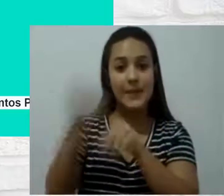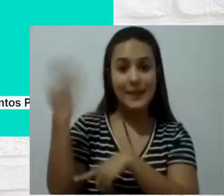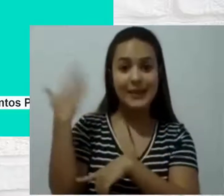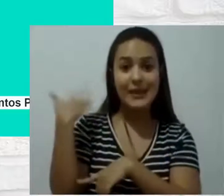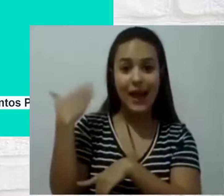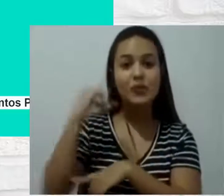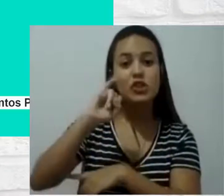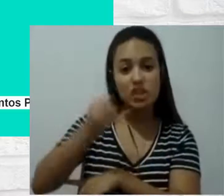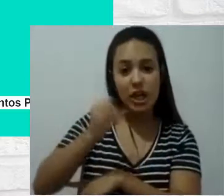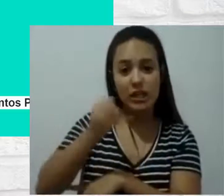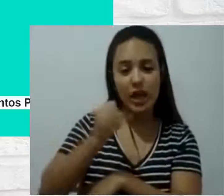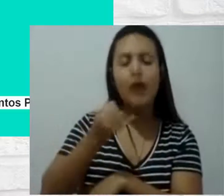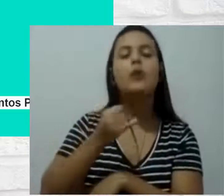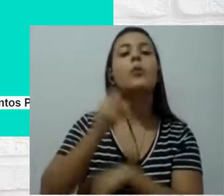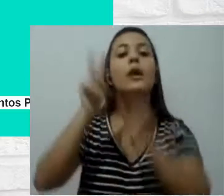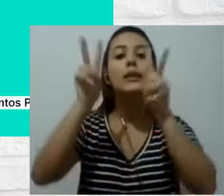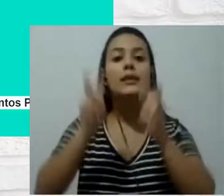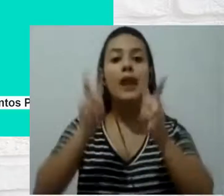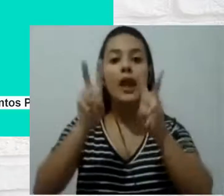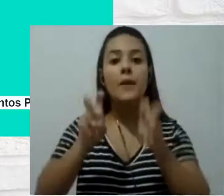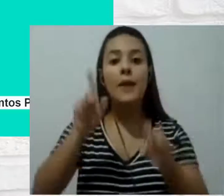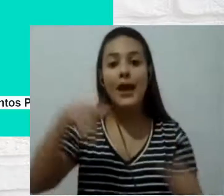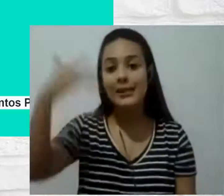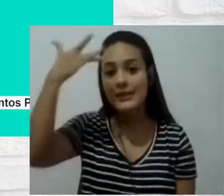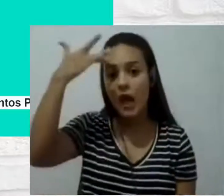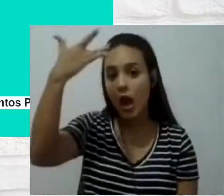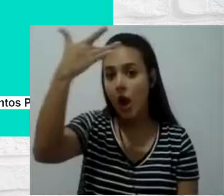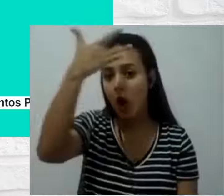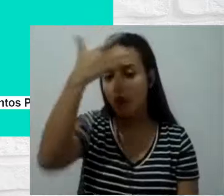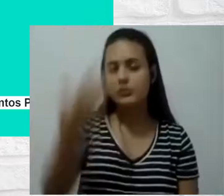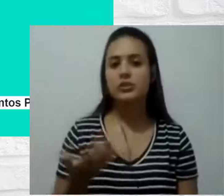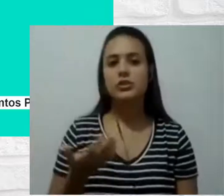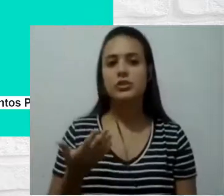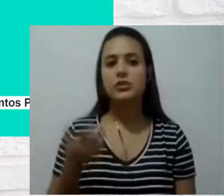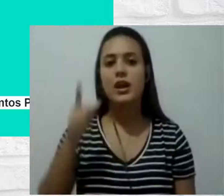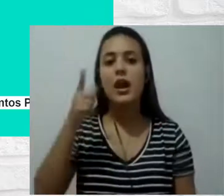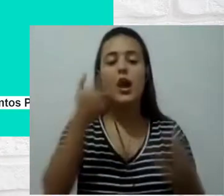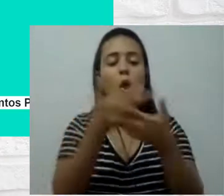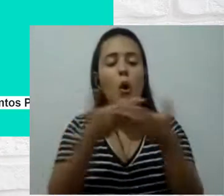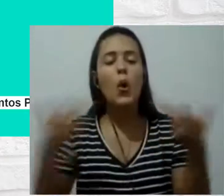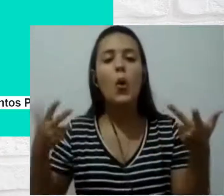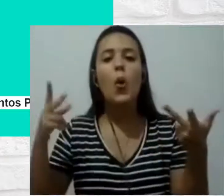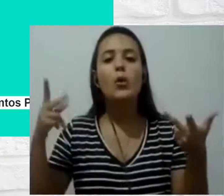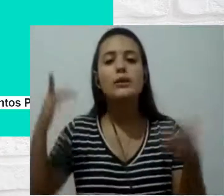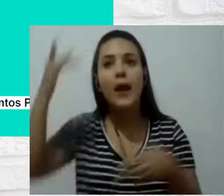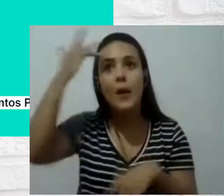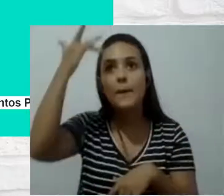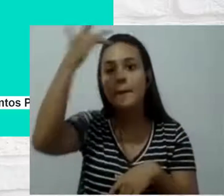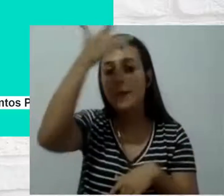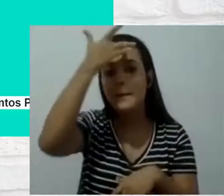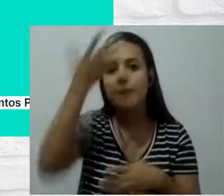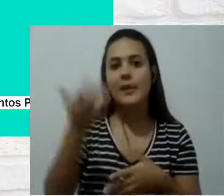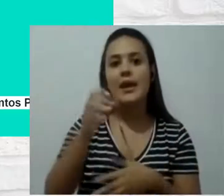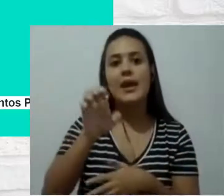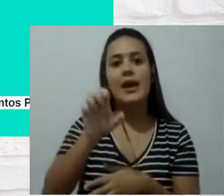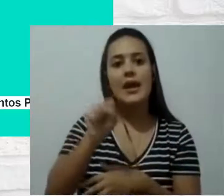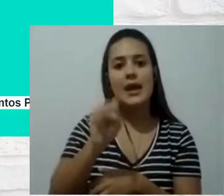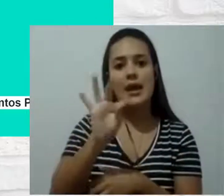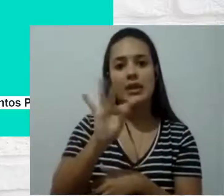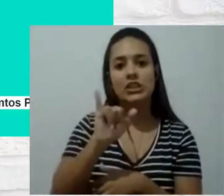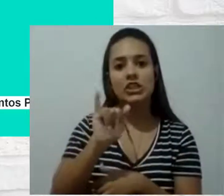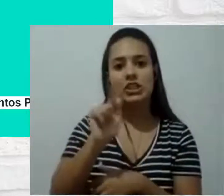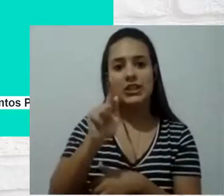redação do Enem, que ocorreu em janeiro, no mês passado, foi sobre saúde mental, certo? O